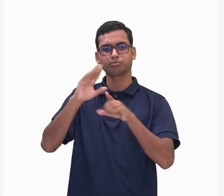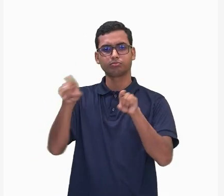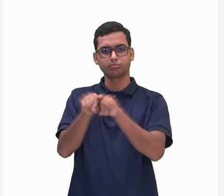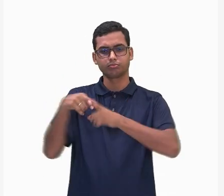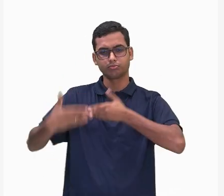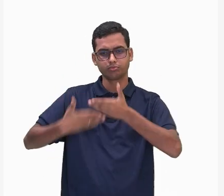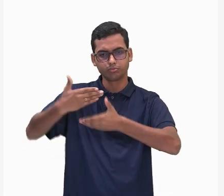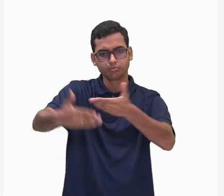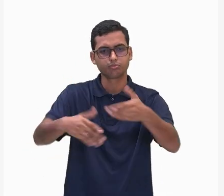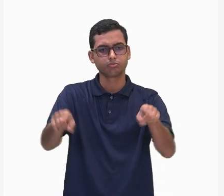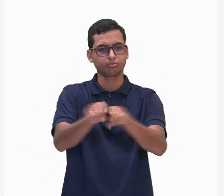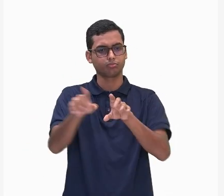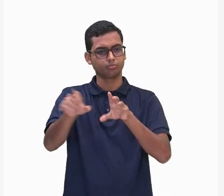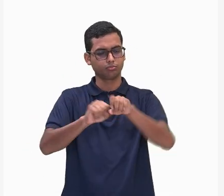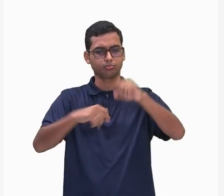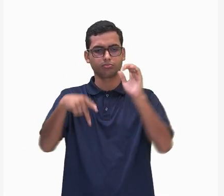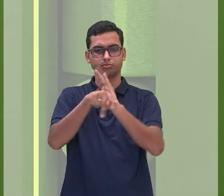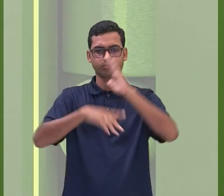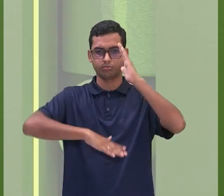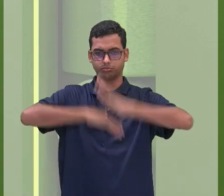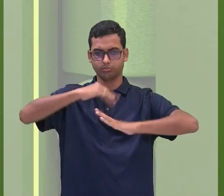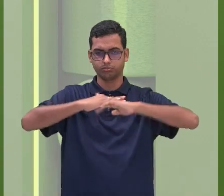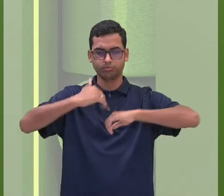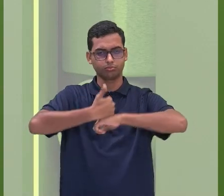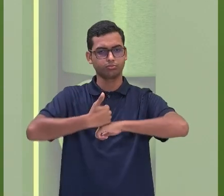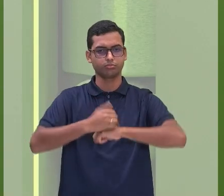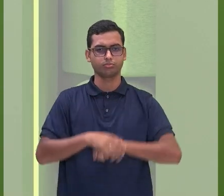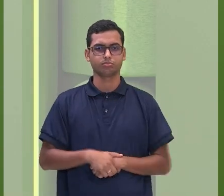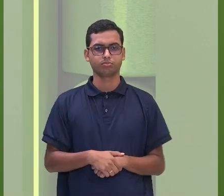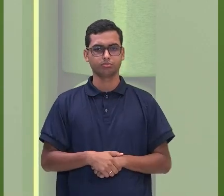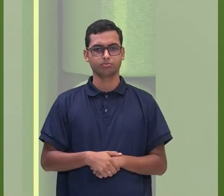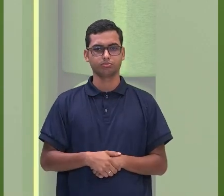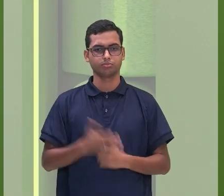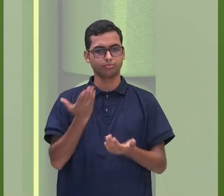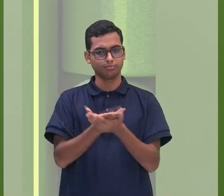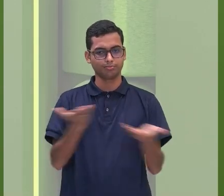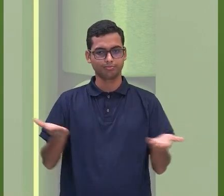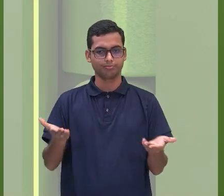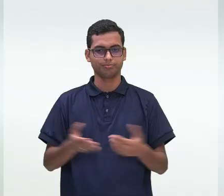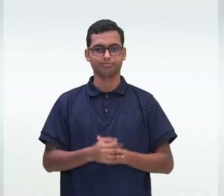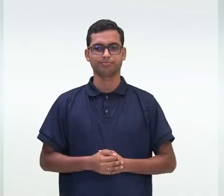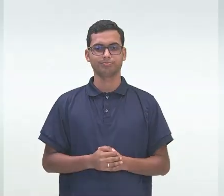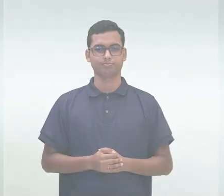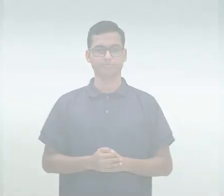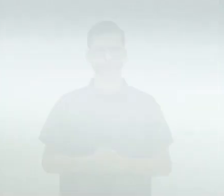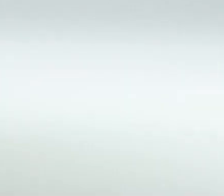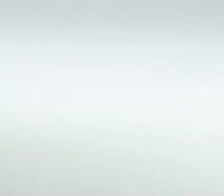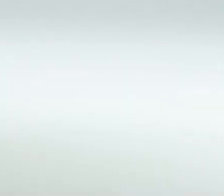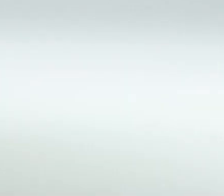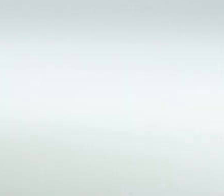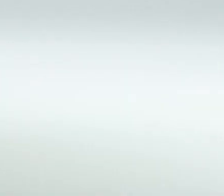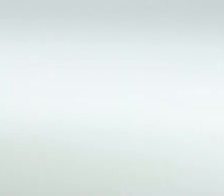citologia para a formação profissional. Então, essa é a nossa aula de hoje.